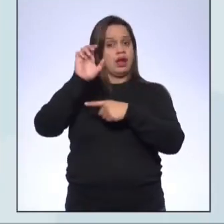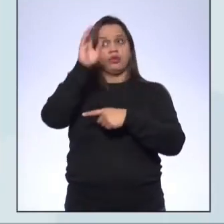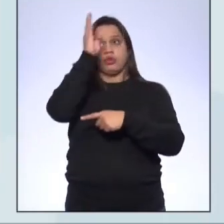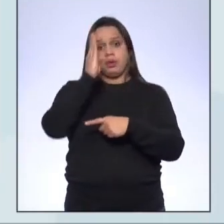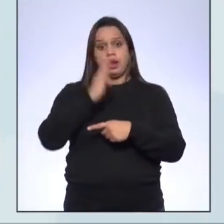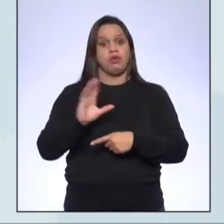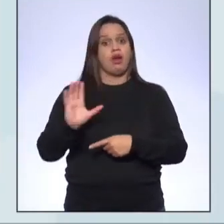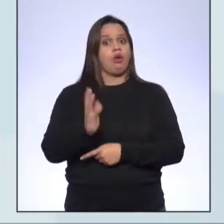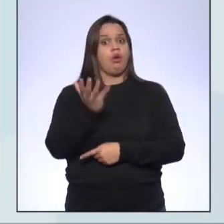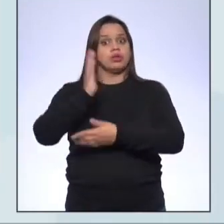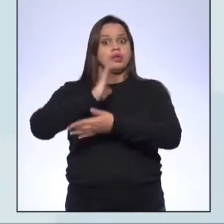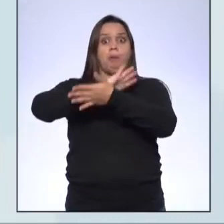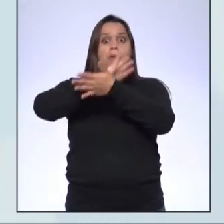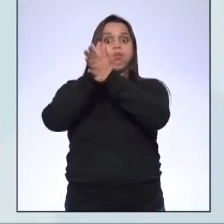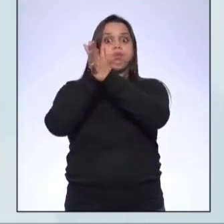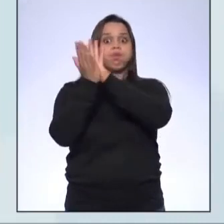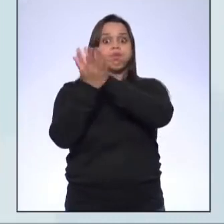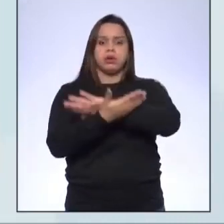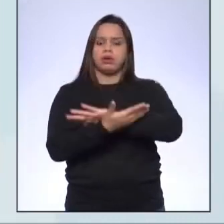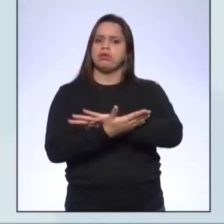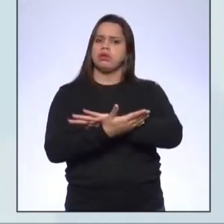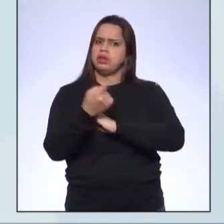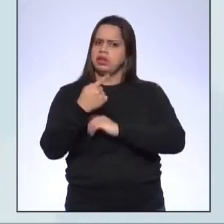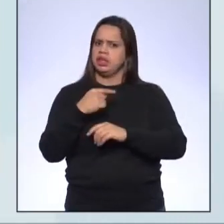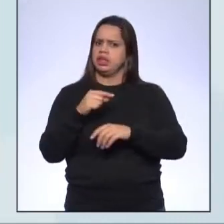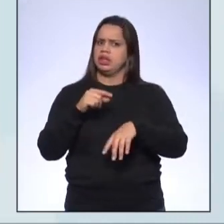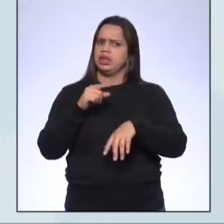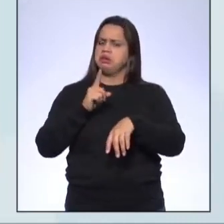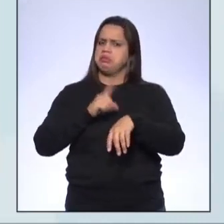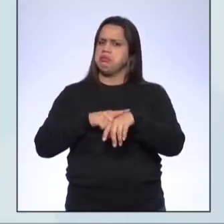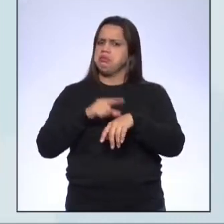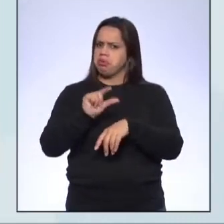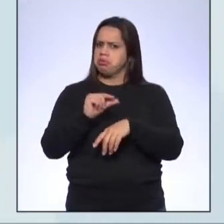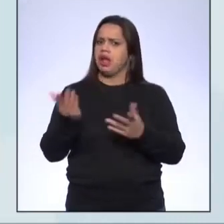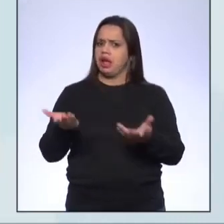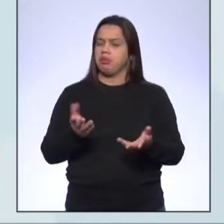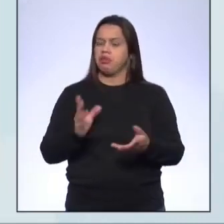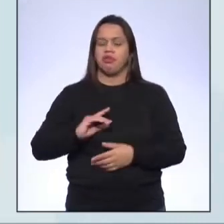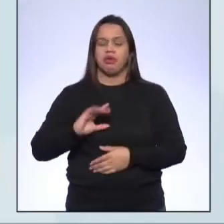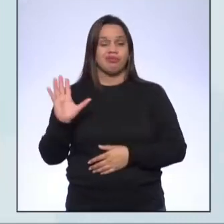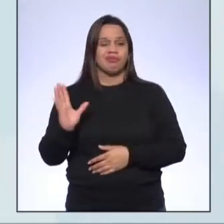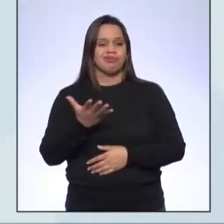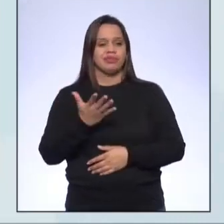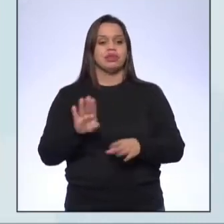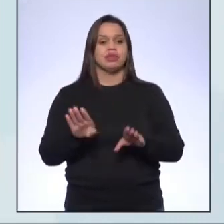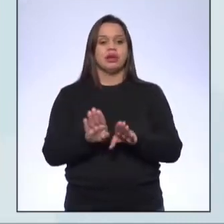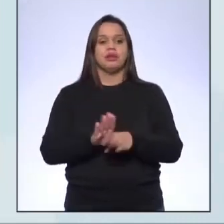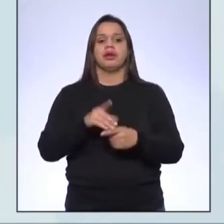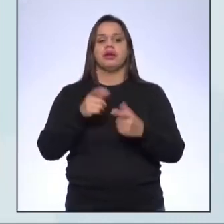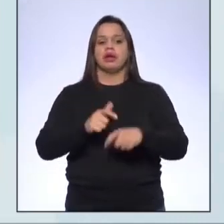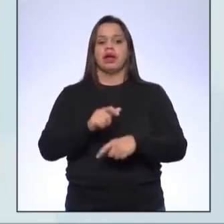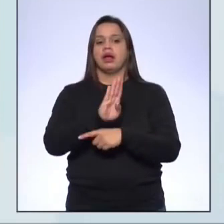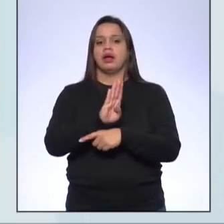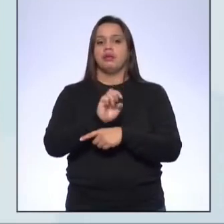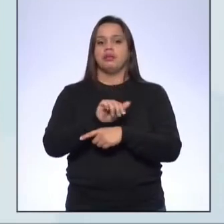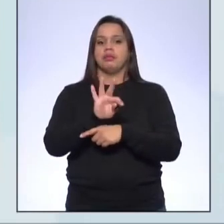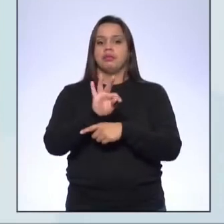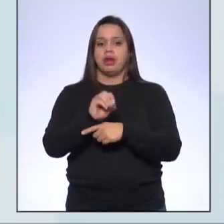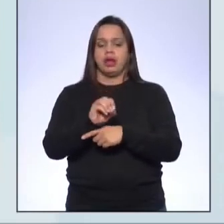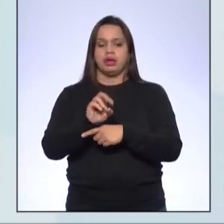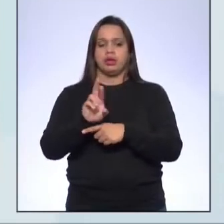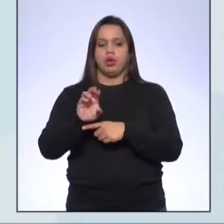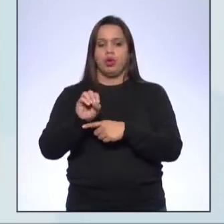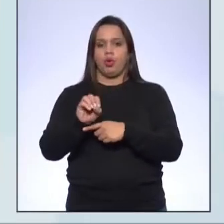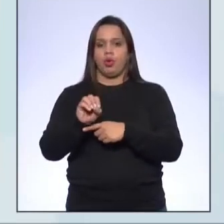uma catástrofe recentemente, né, professor? Sim, muito trágico, né? Muito trágico. Bento Rodrigues é um village. Olha a